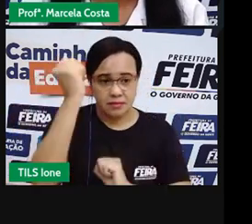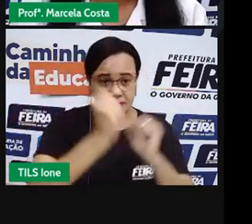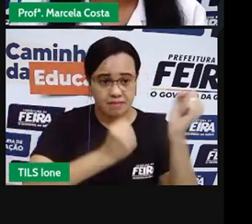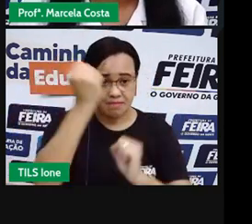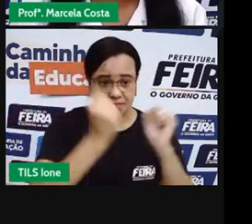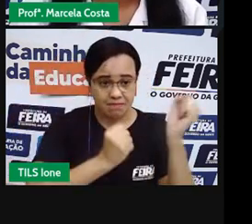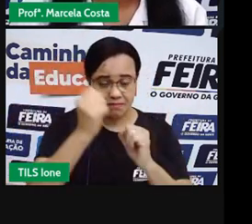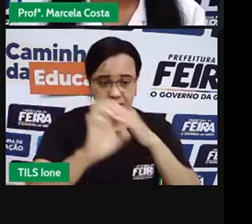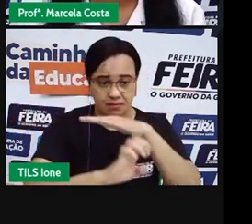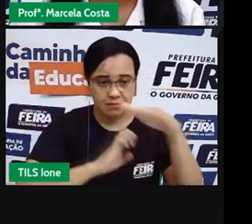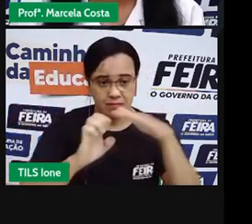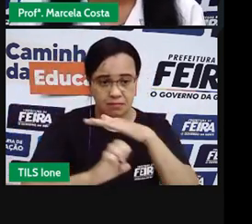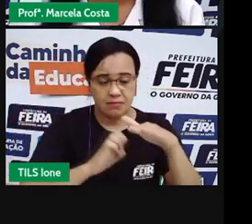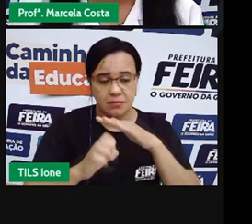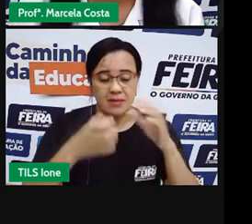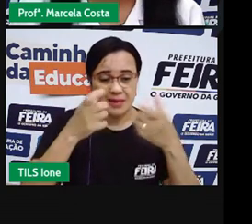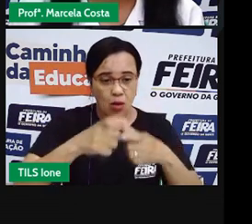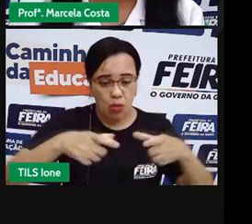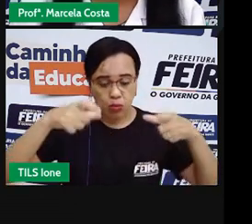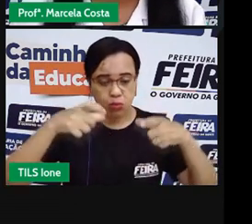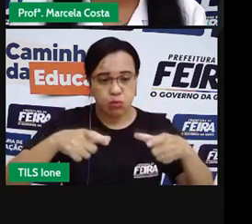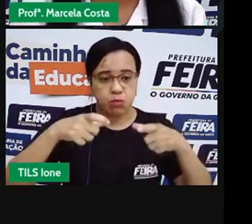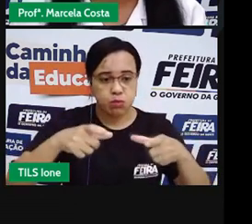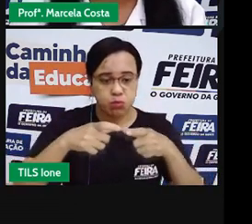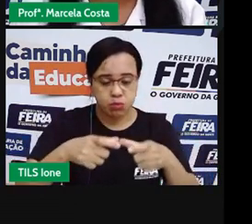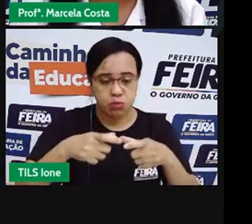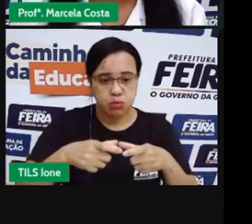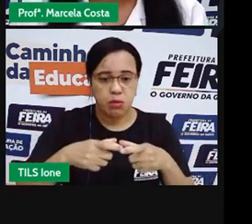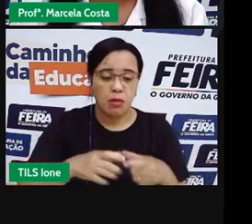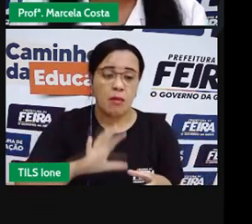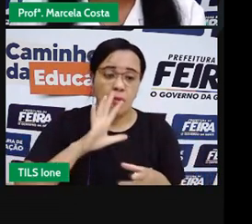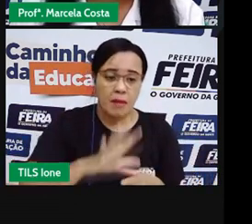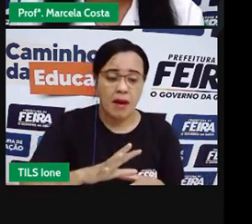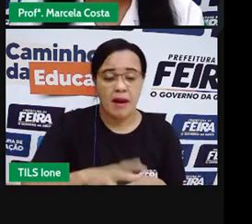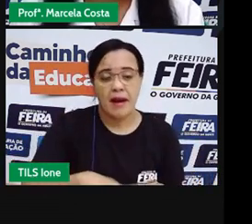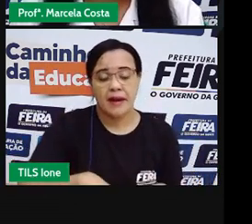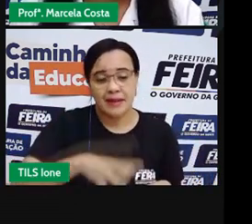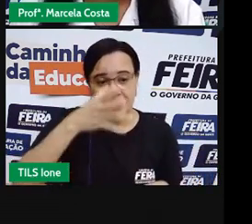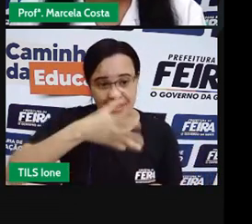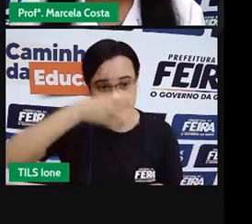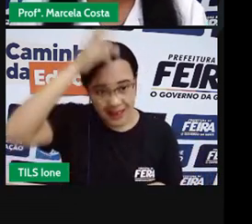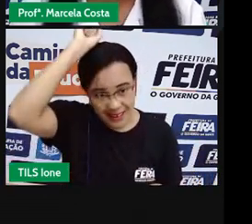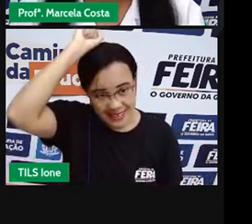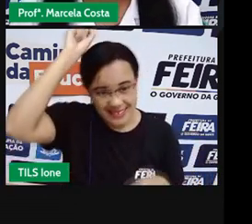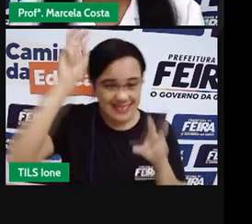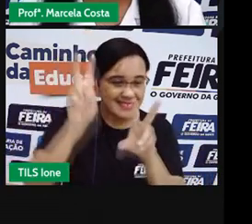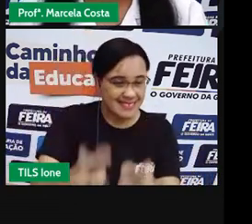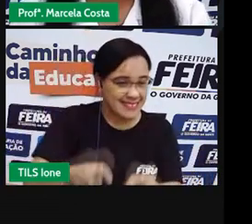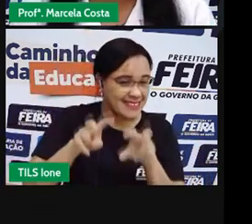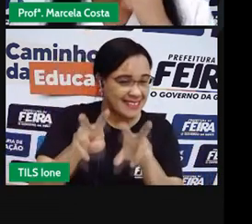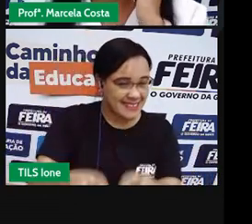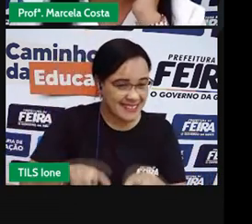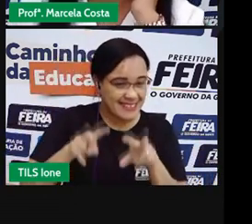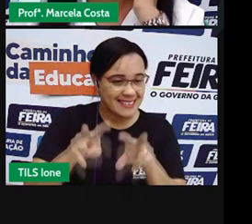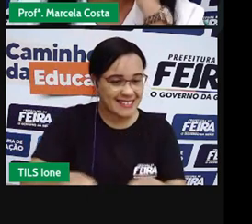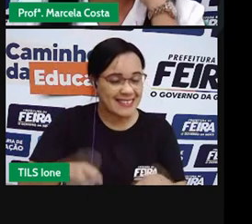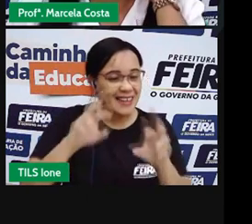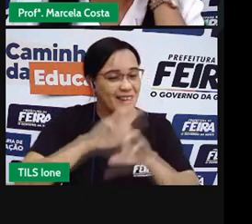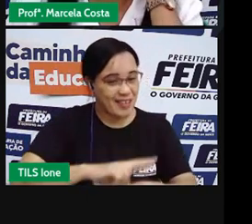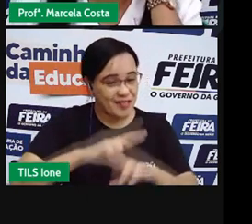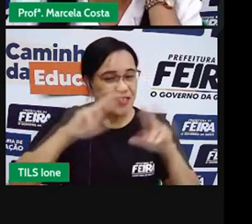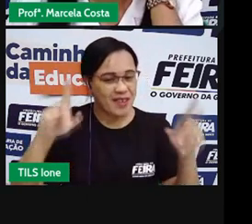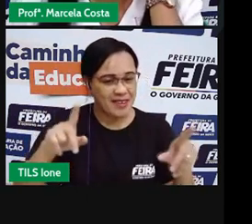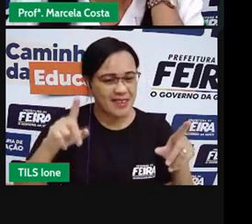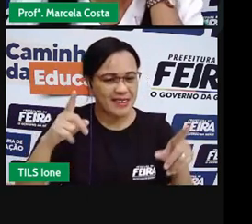são brancos. E os ovos de galinha caipira são marrons. Aí você já se perguntou por que isso